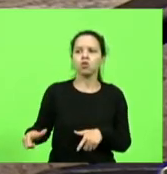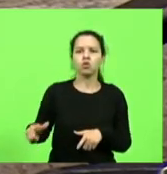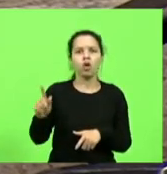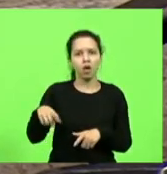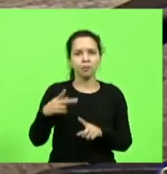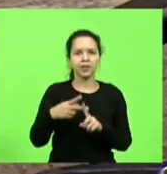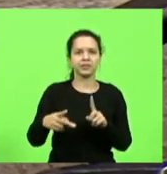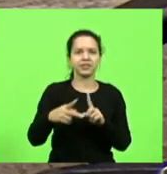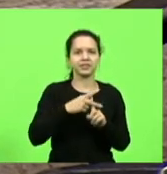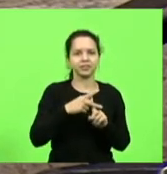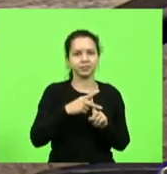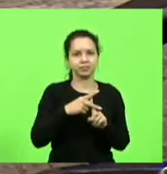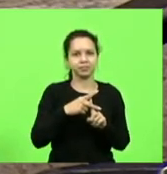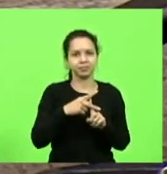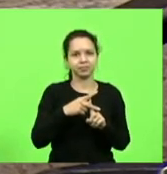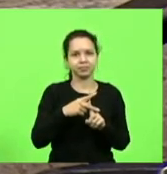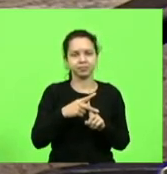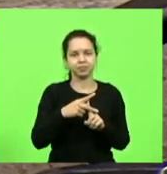Previdência.